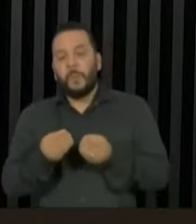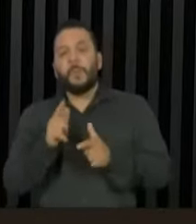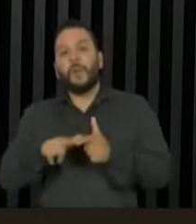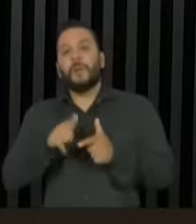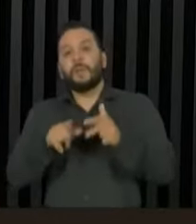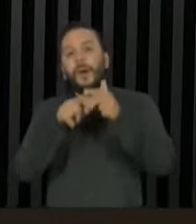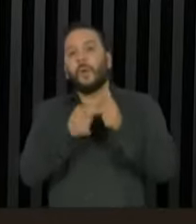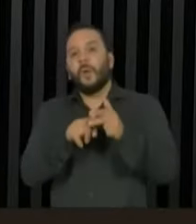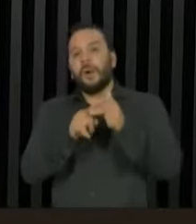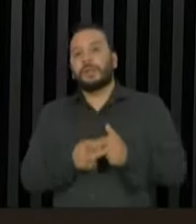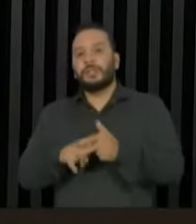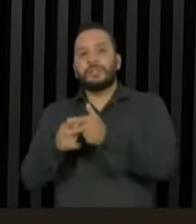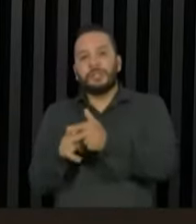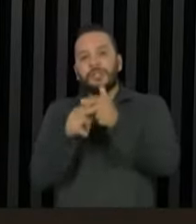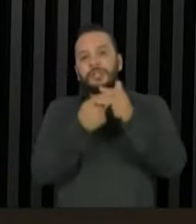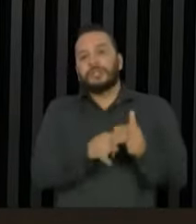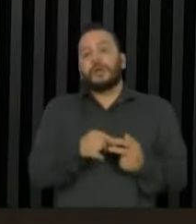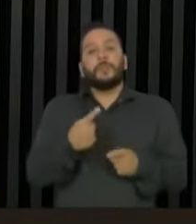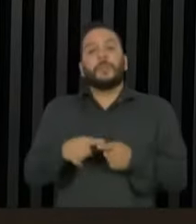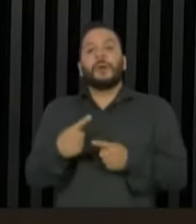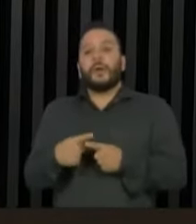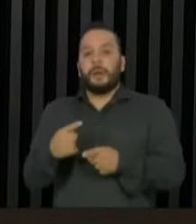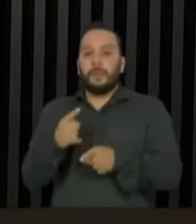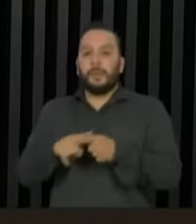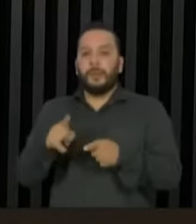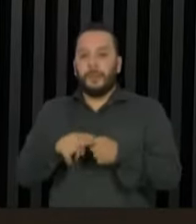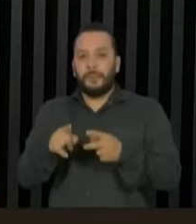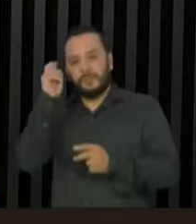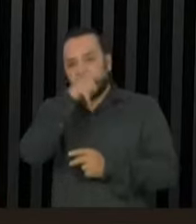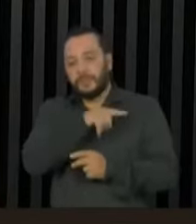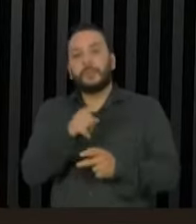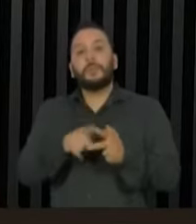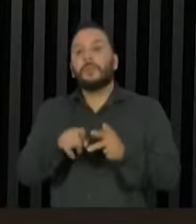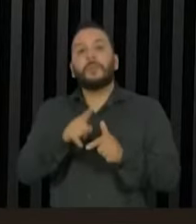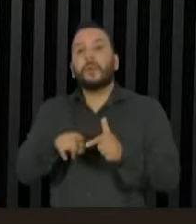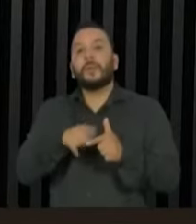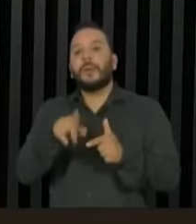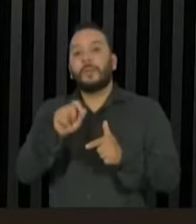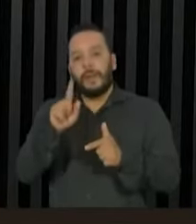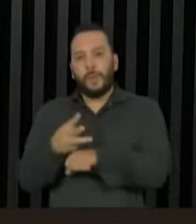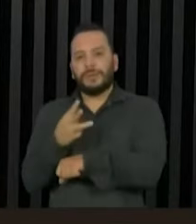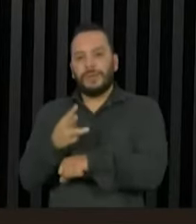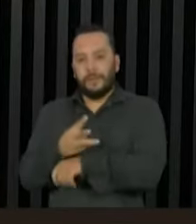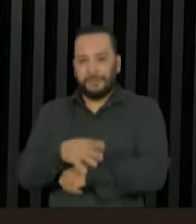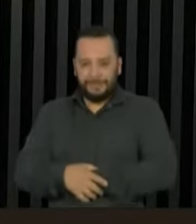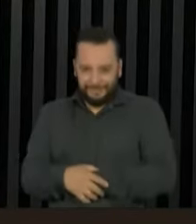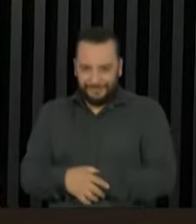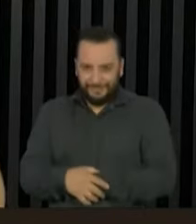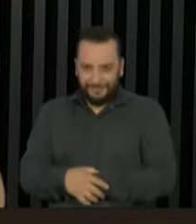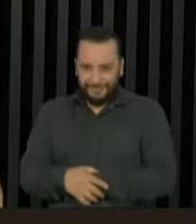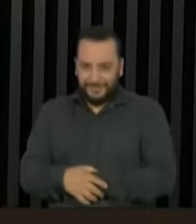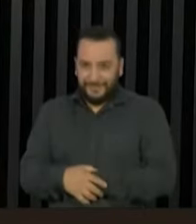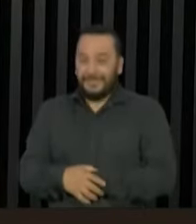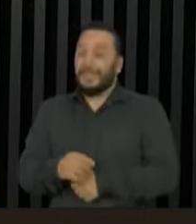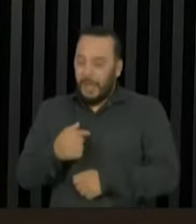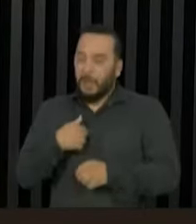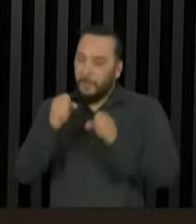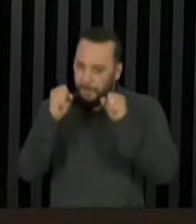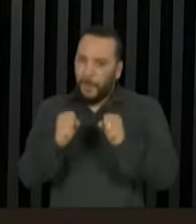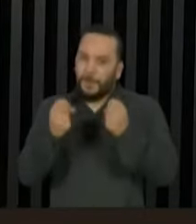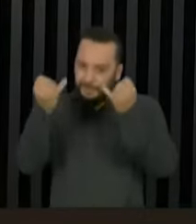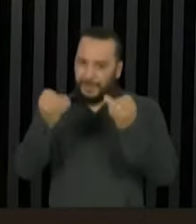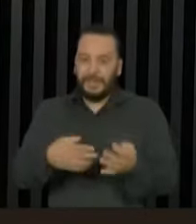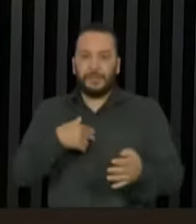porque esse problema Talvez seja impossível de corrigir esse problema se chama o WhatsApp porque a gente pode falar sobre filtros de